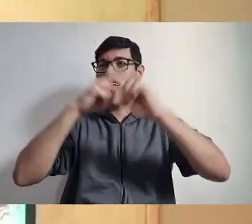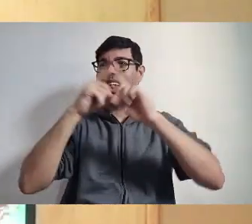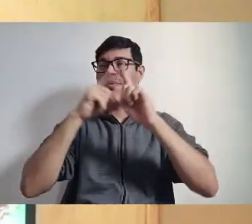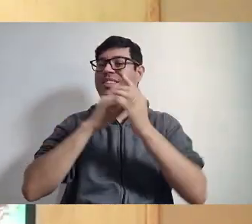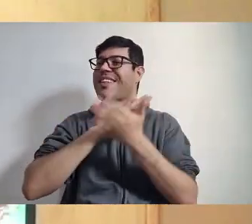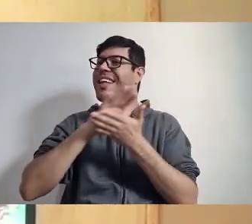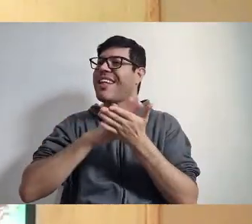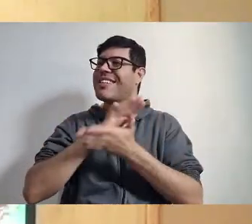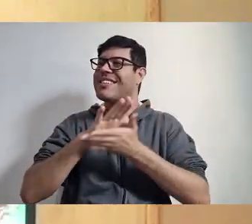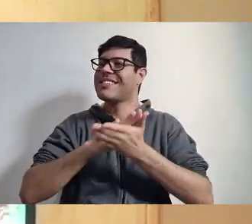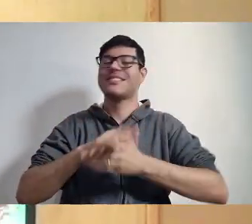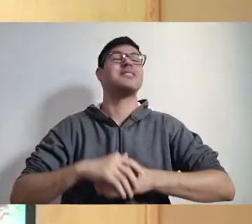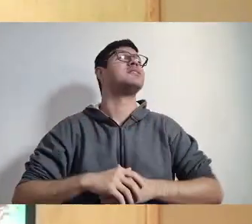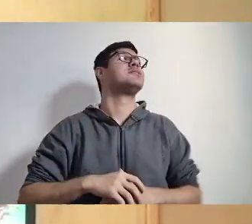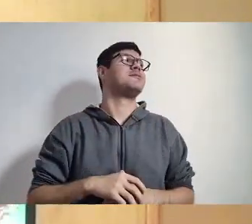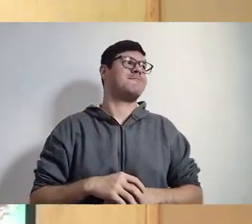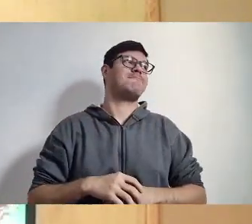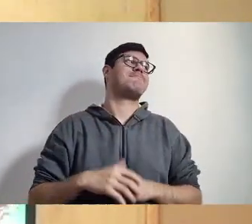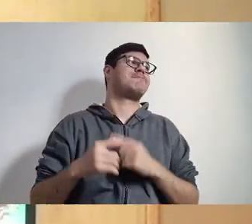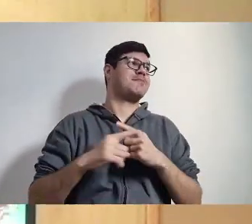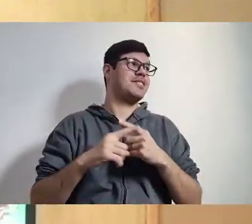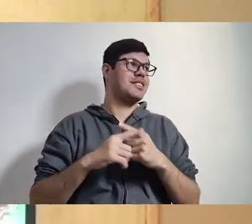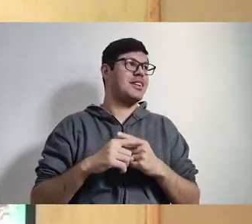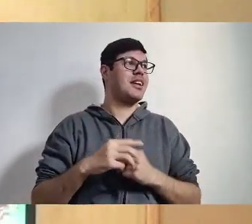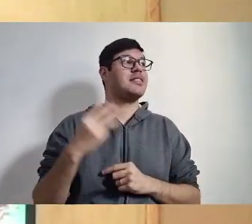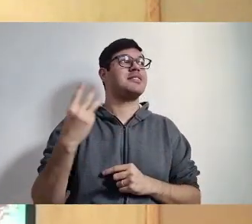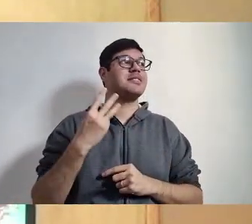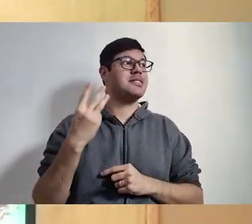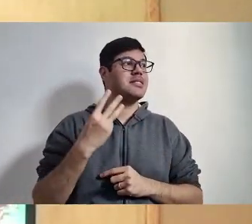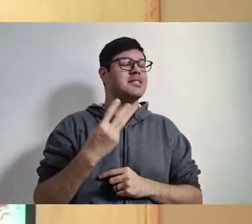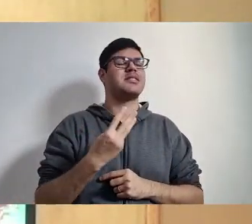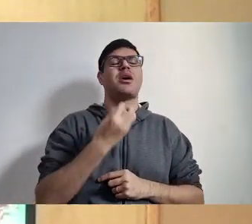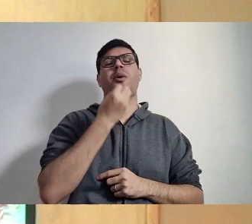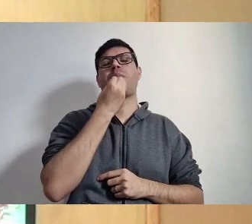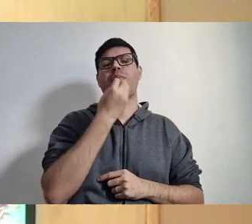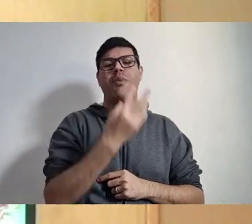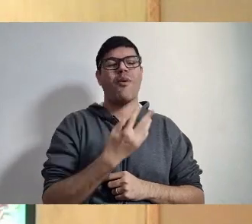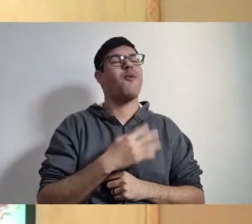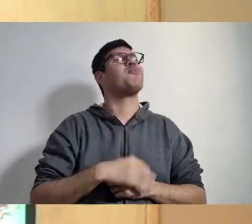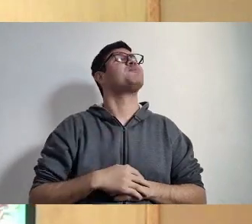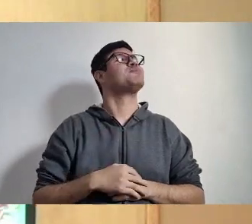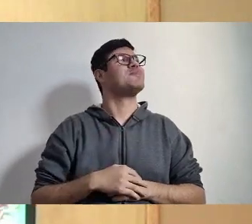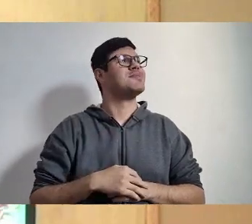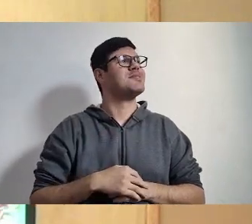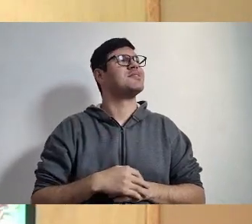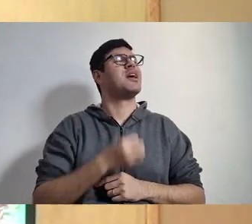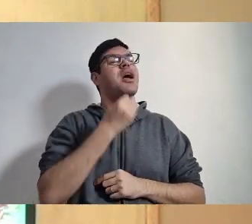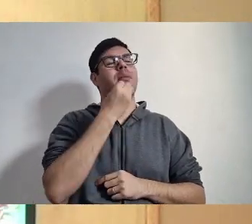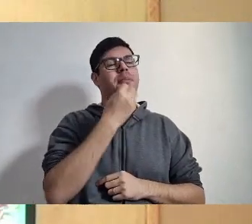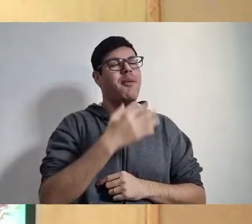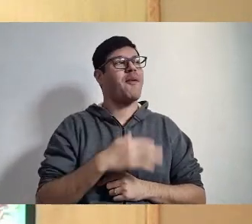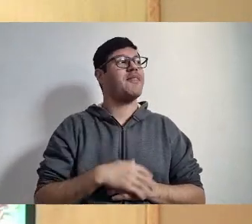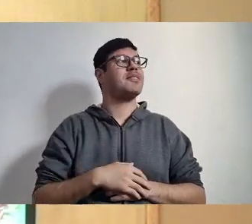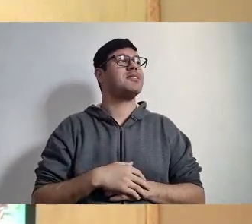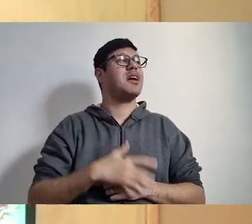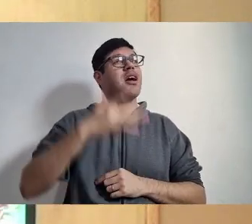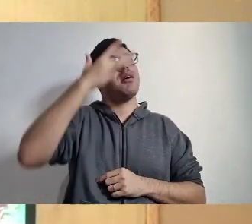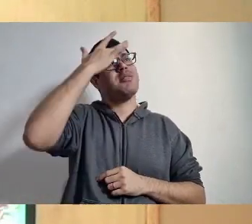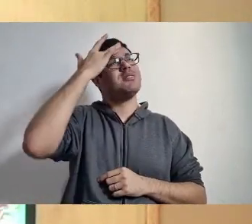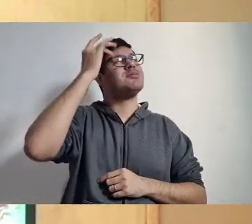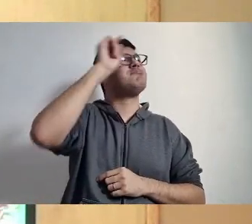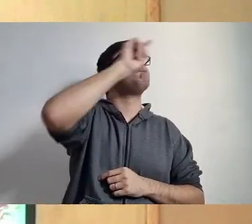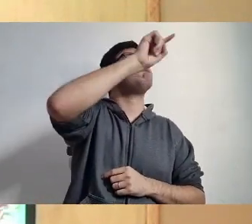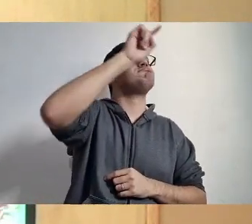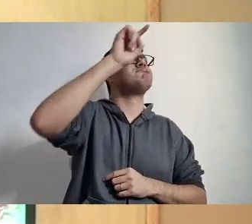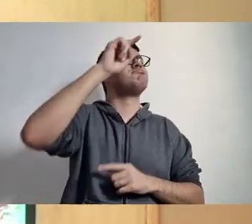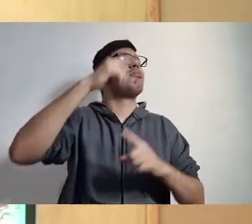é isso mesmo. Então, assim, a terceirização hoje ela é muito vantajosa, Gil. E teve gente que criticou no começo, você se lembra? Teve Não, sim. vai